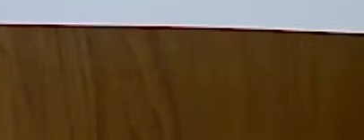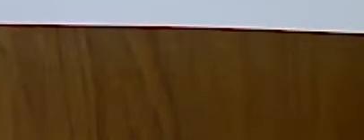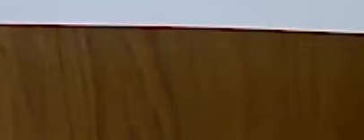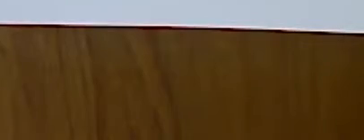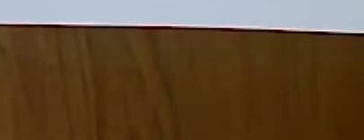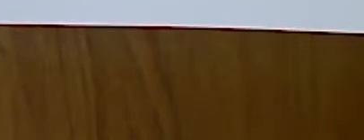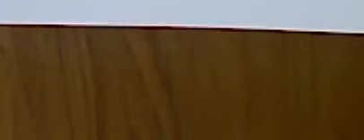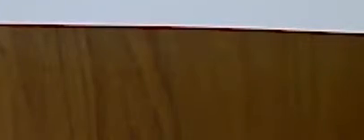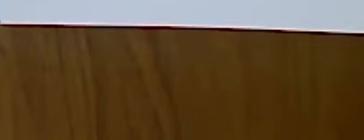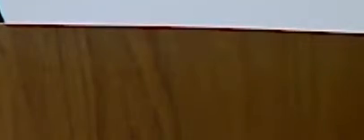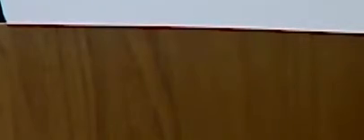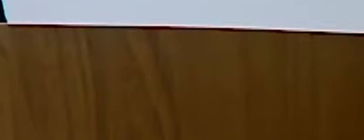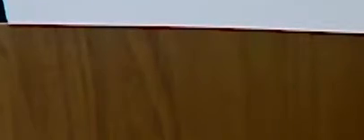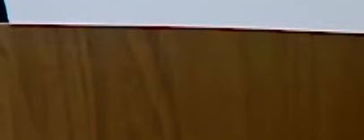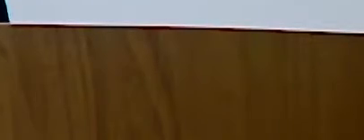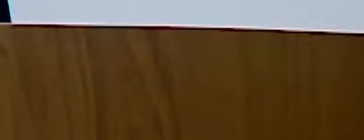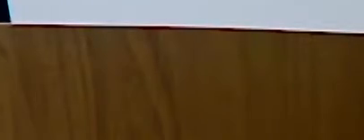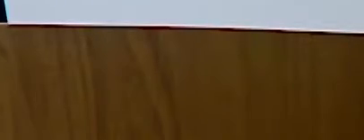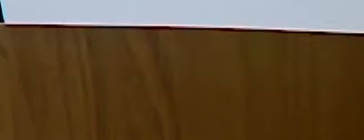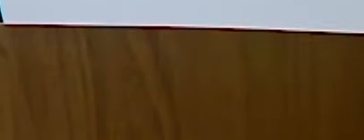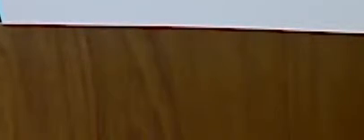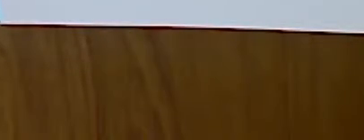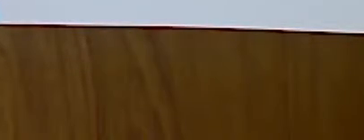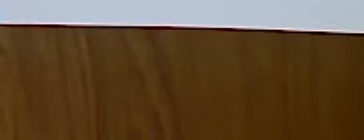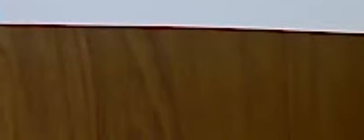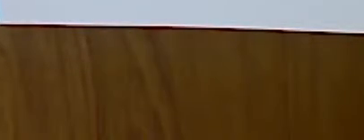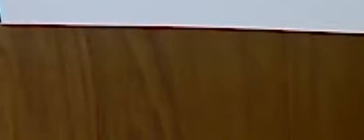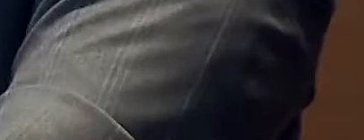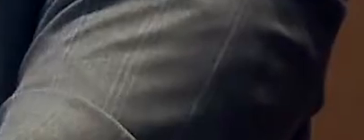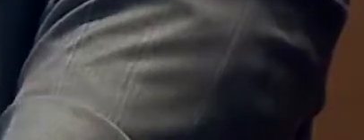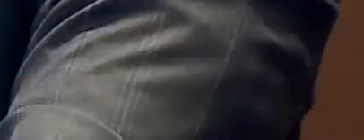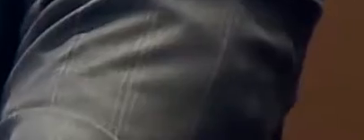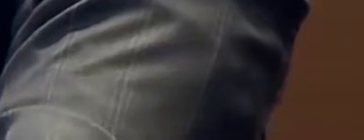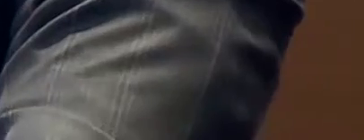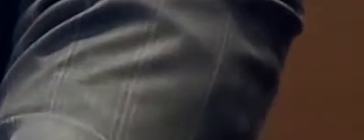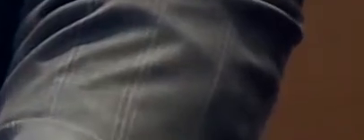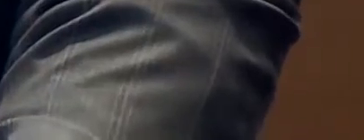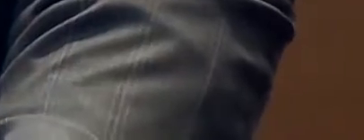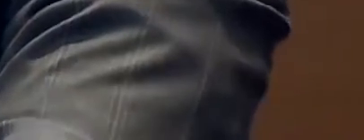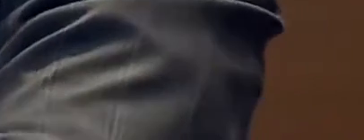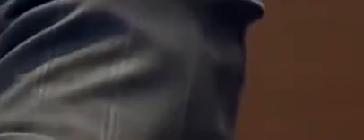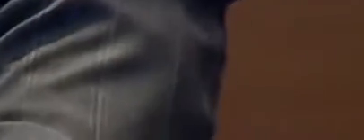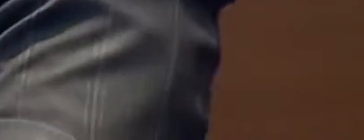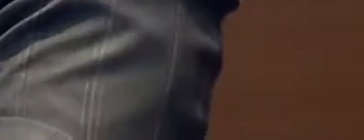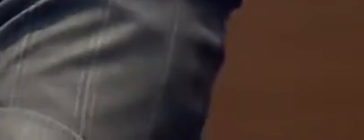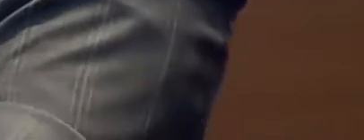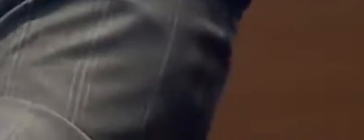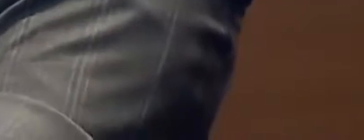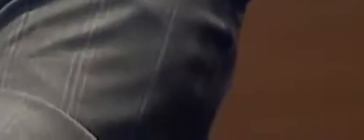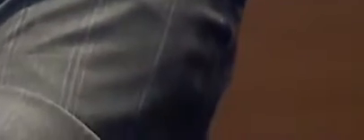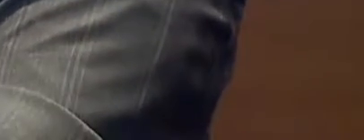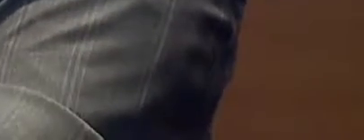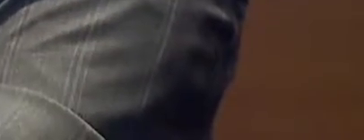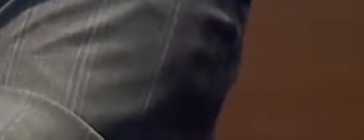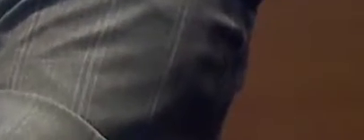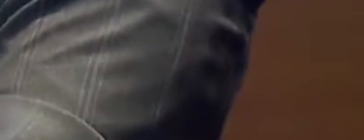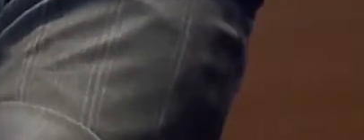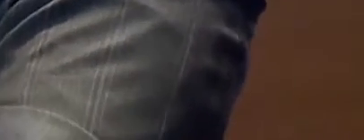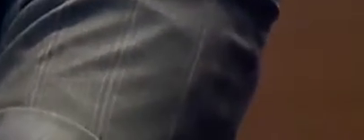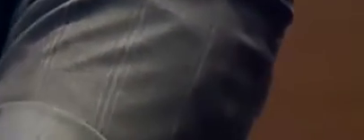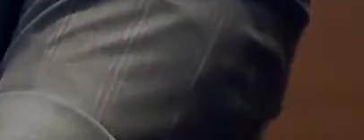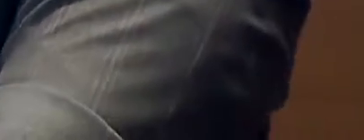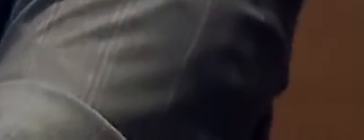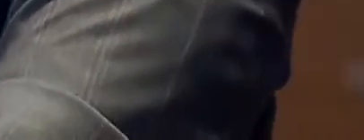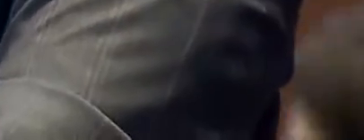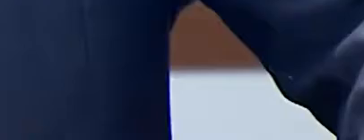O deputado Antônio Pereira abriu os pronunciamentos na sessão plenária durante o pequeno expediente e repercutiu a entrega de 11 ambulâncias a